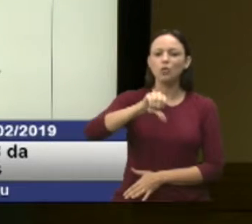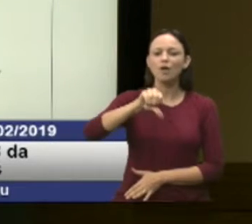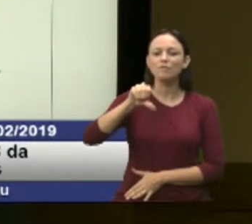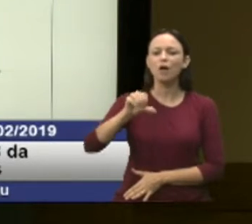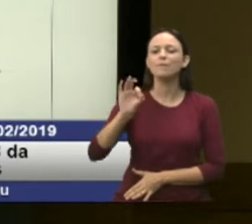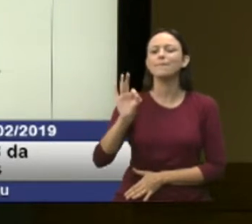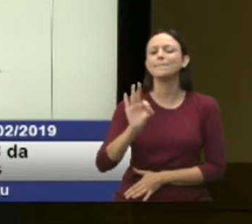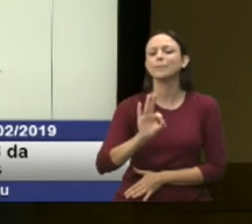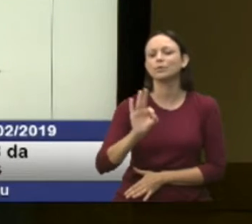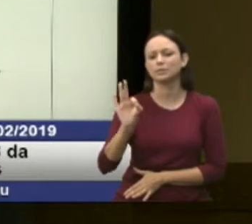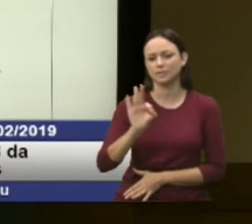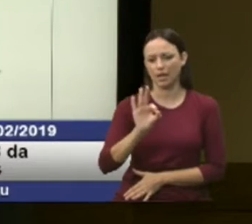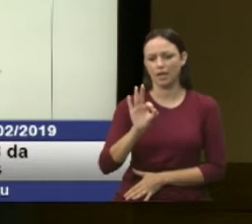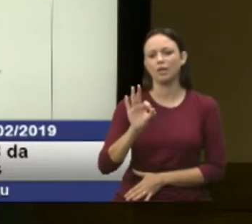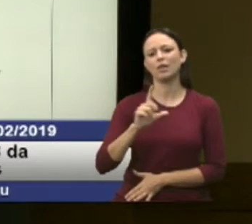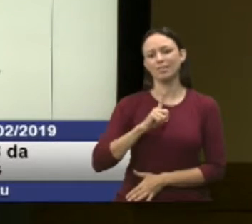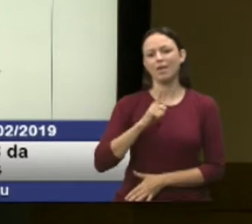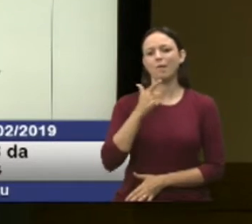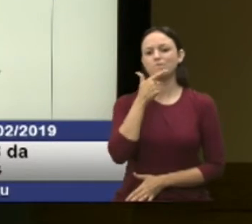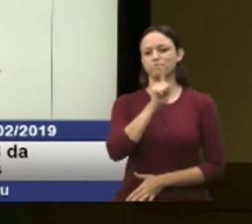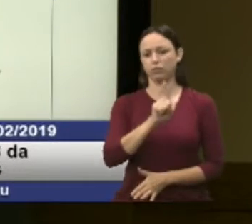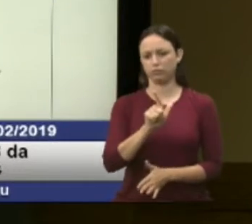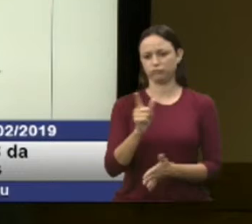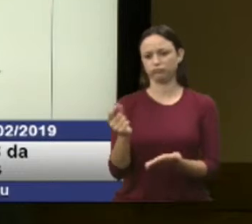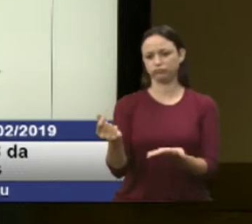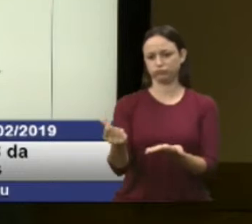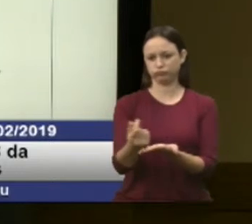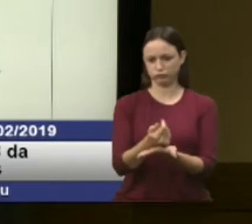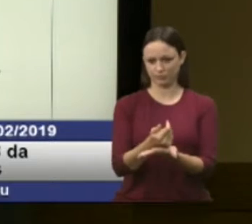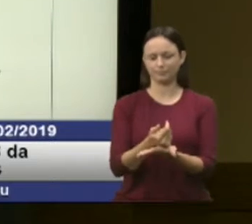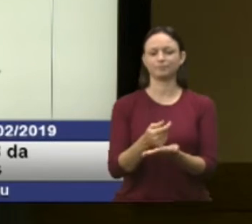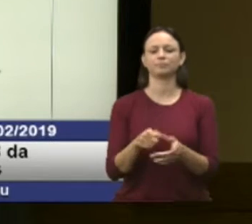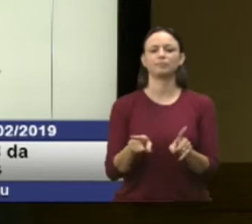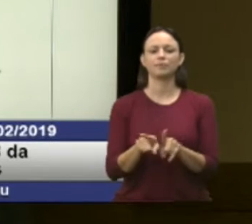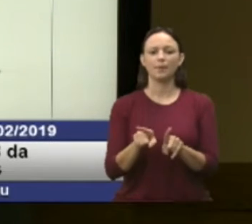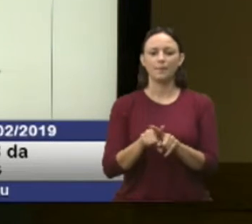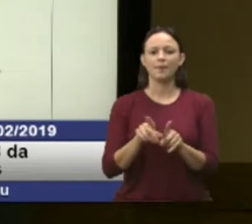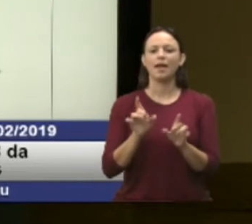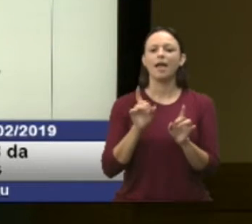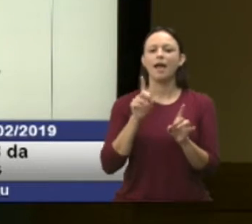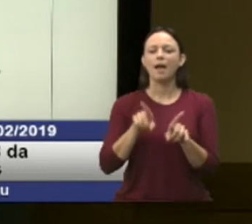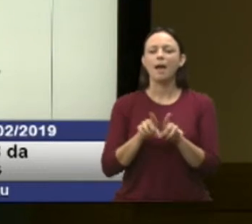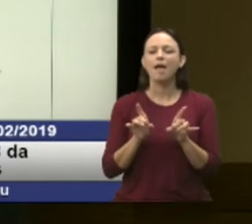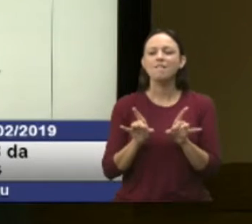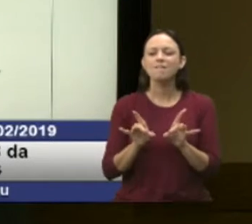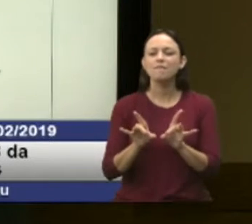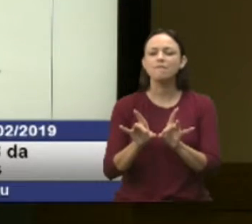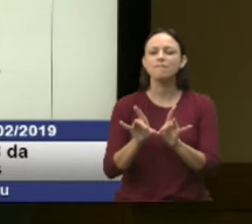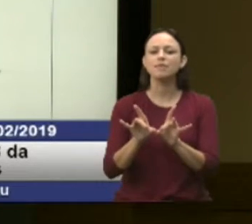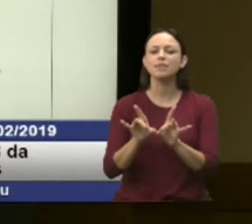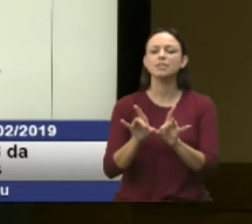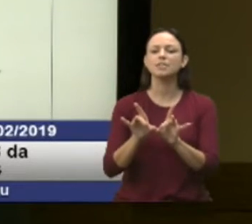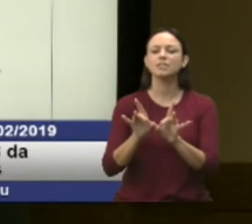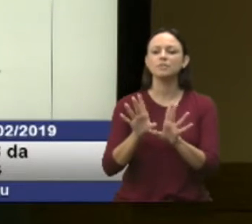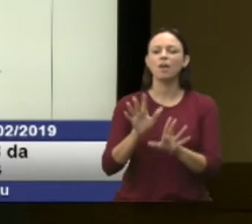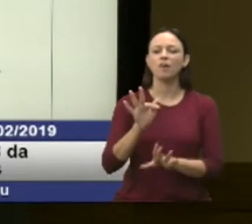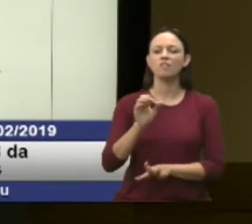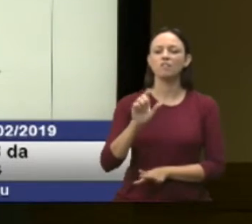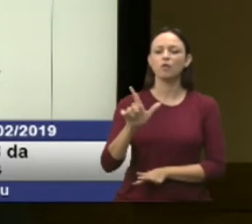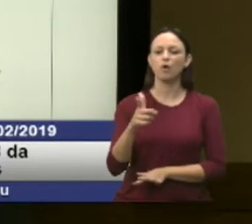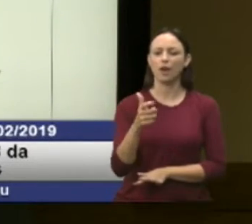0,99%. E que, se nós considerarmos também a venda da folha em